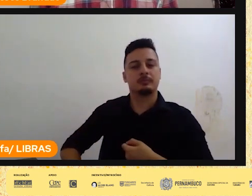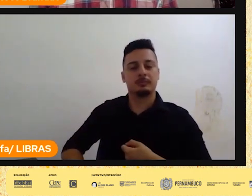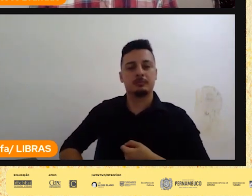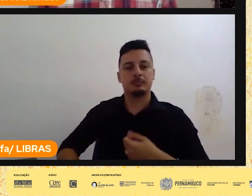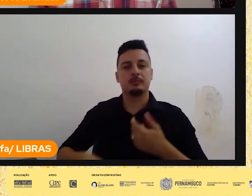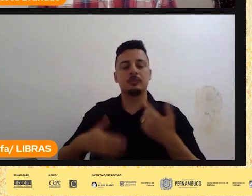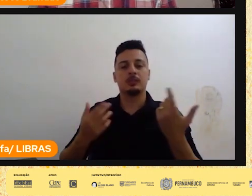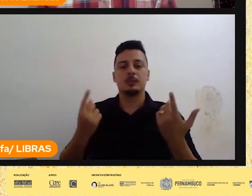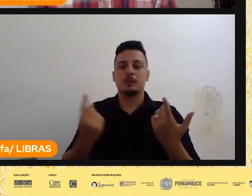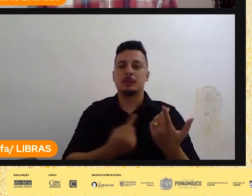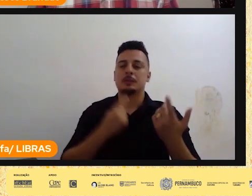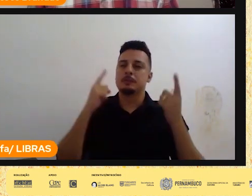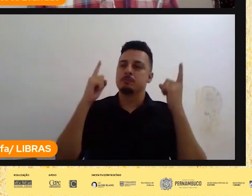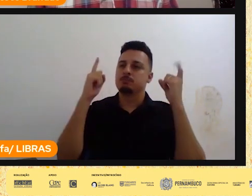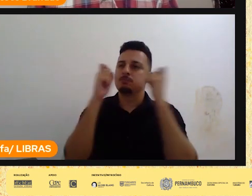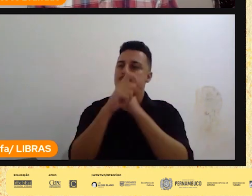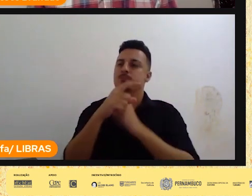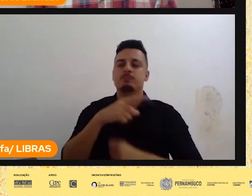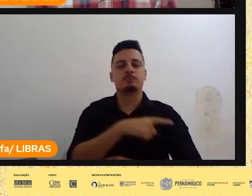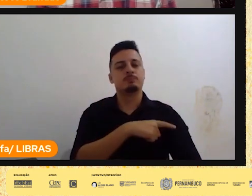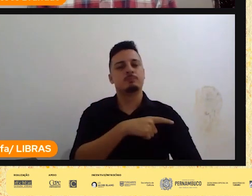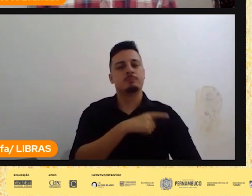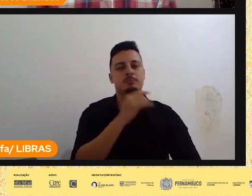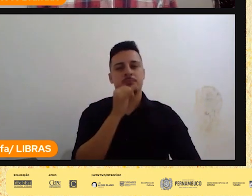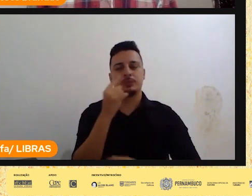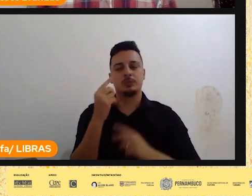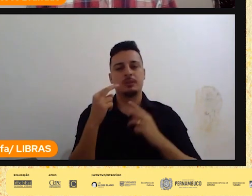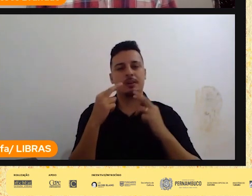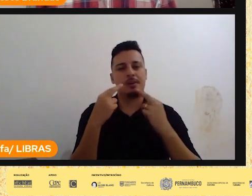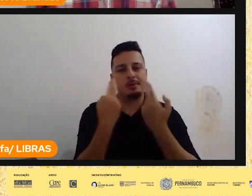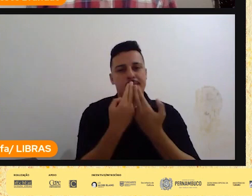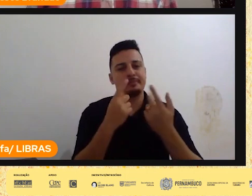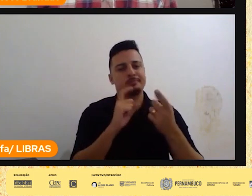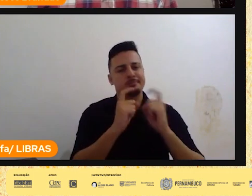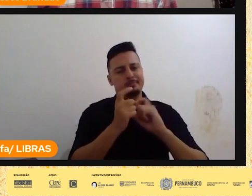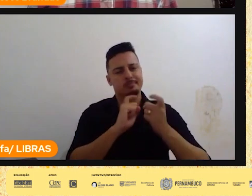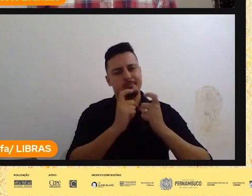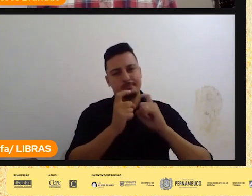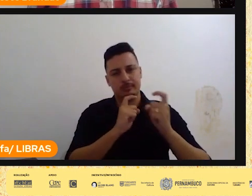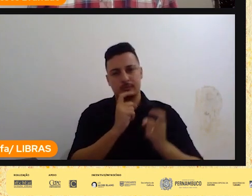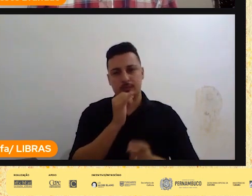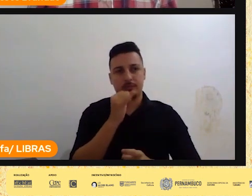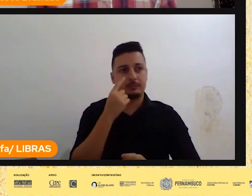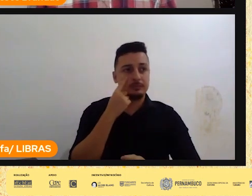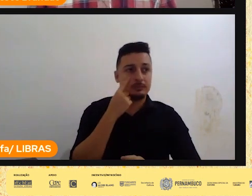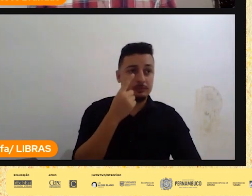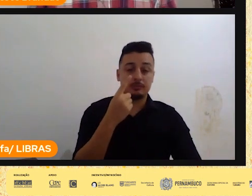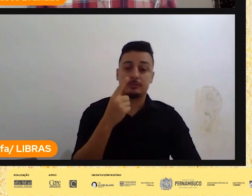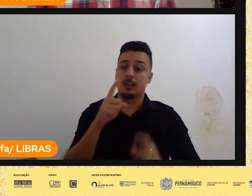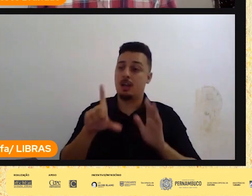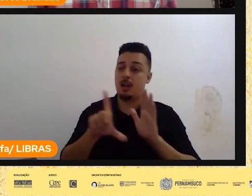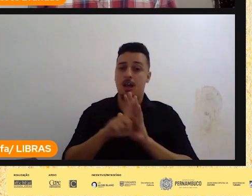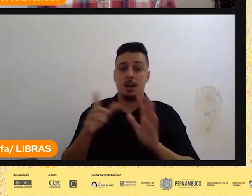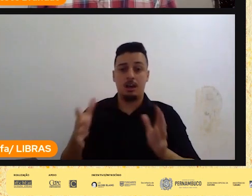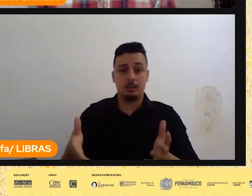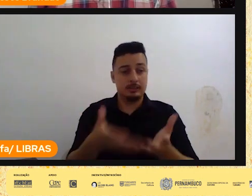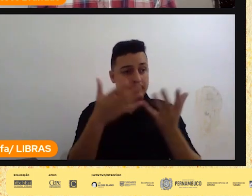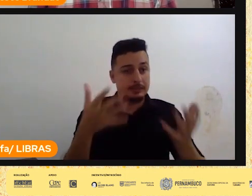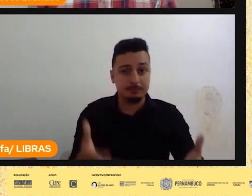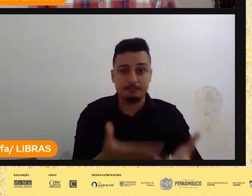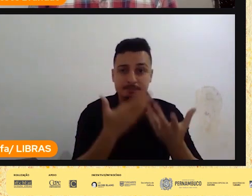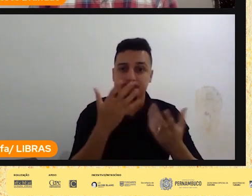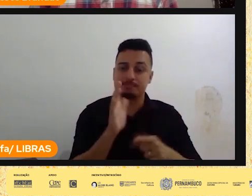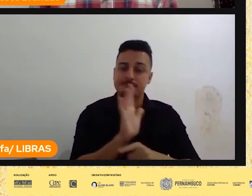também, que eu falo muito, faço reuniões com outra pessoa, que a gente, por exemplo, para acessar uma lei de incentivo, como no caso de